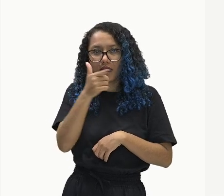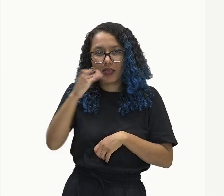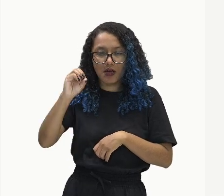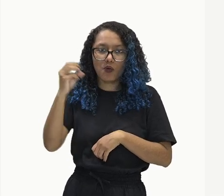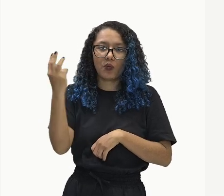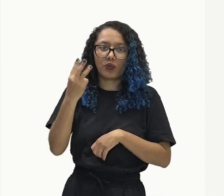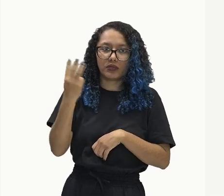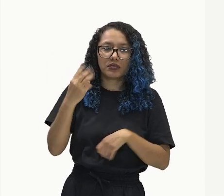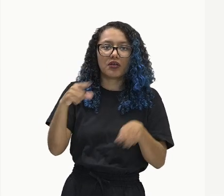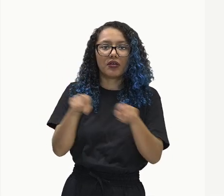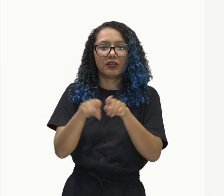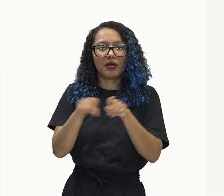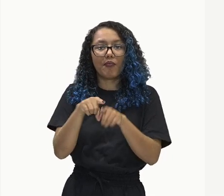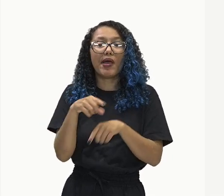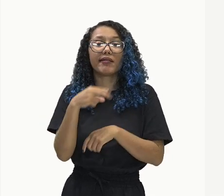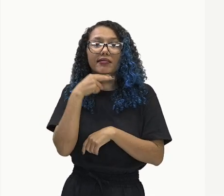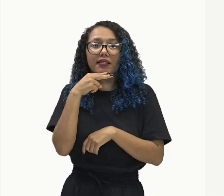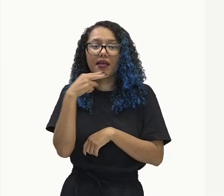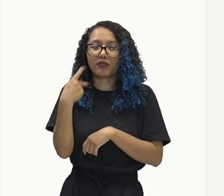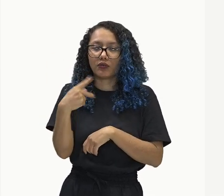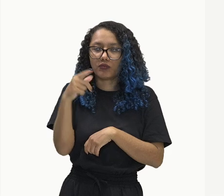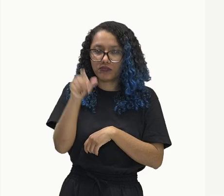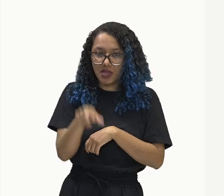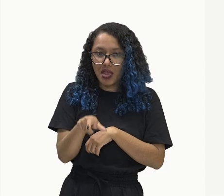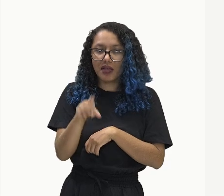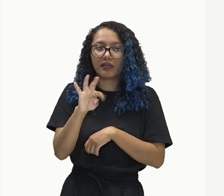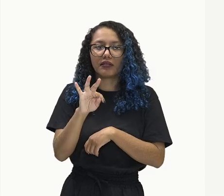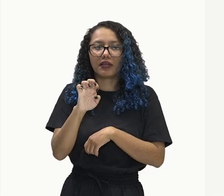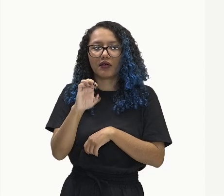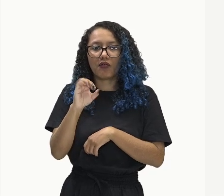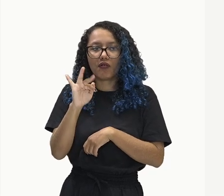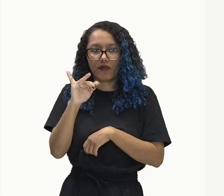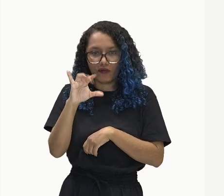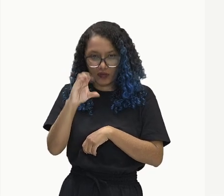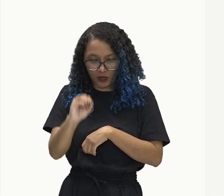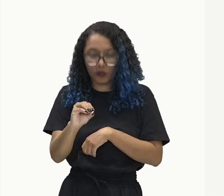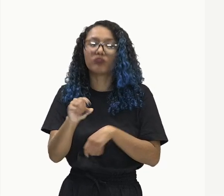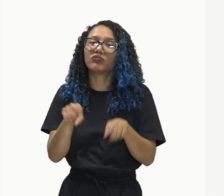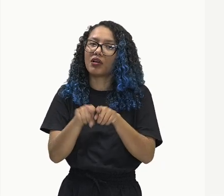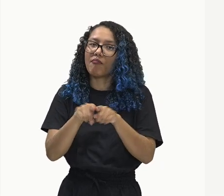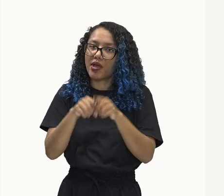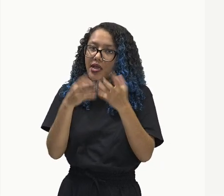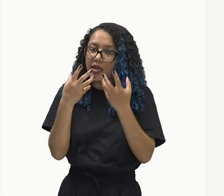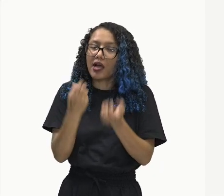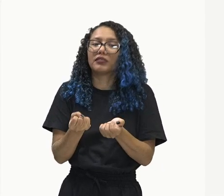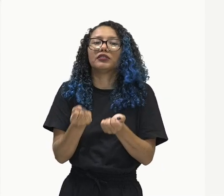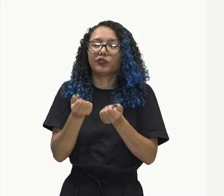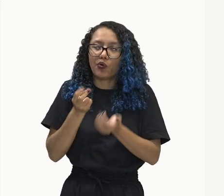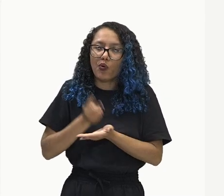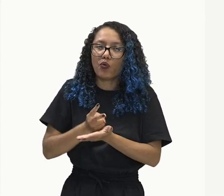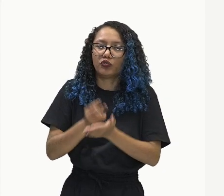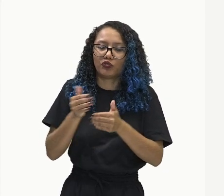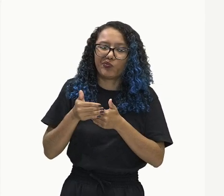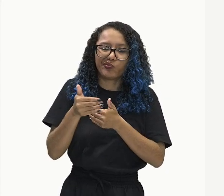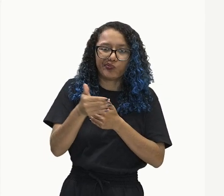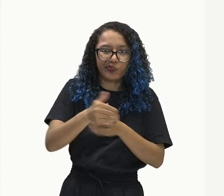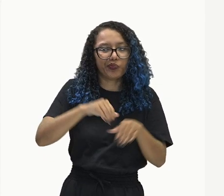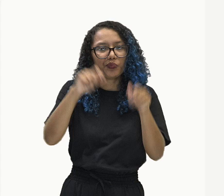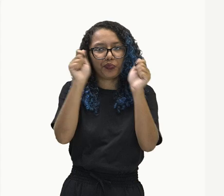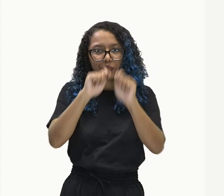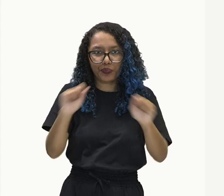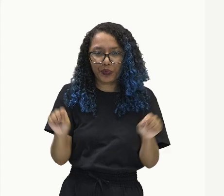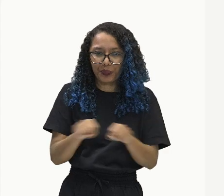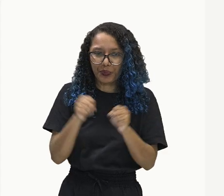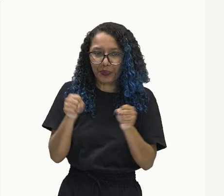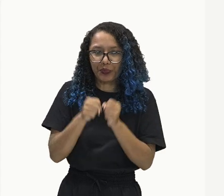neto, que também botou a cabo as questões iconoclastas. Vamos adiante, galera, vamos lá. A grande